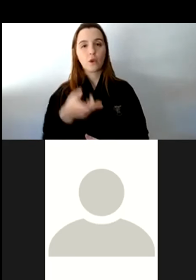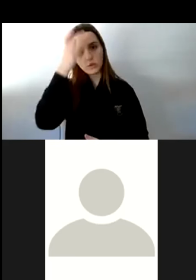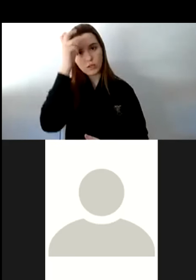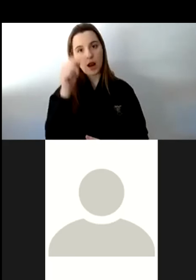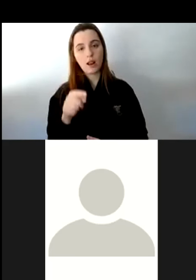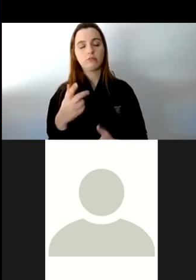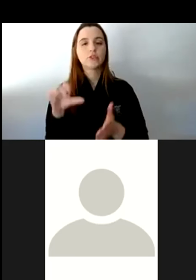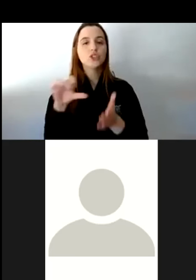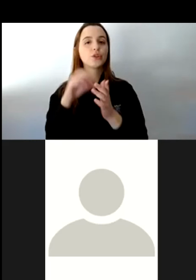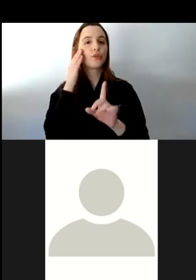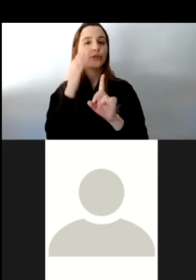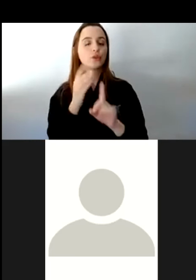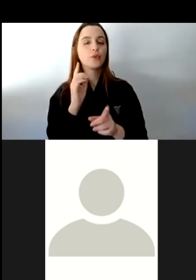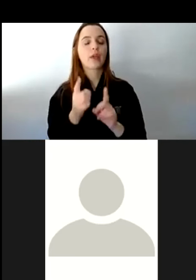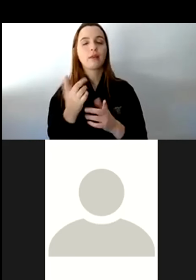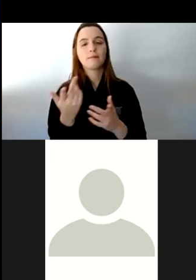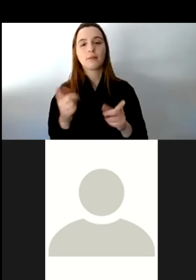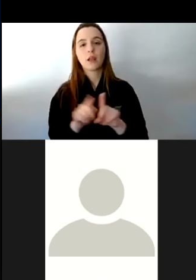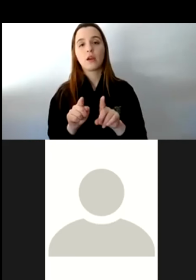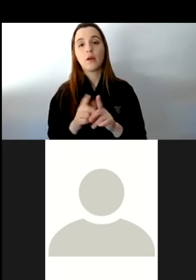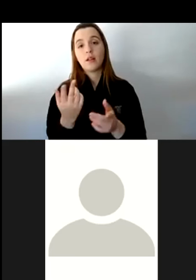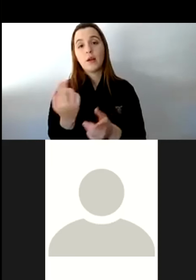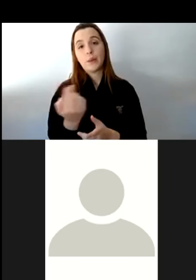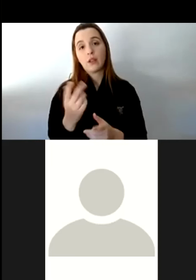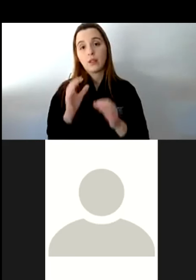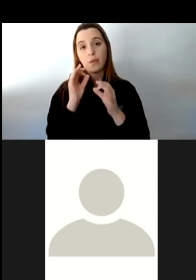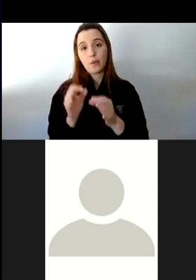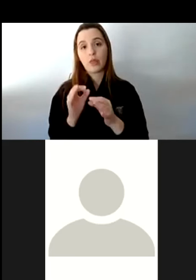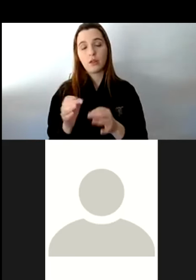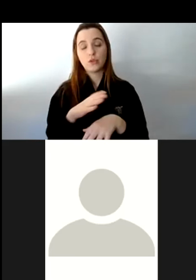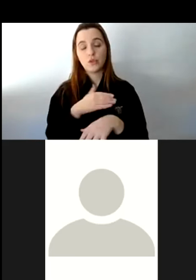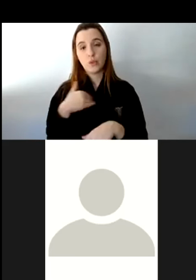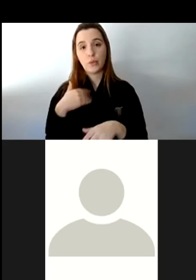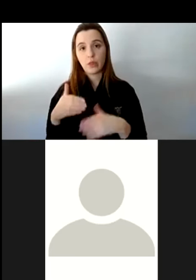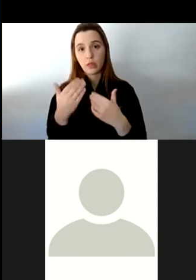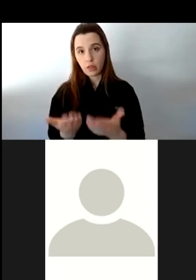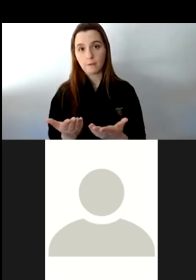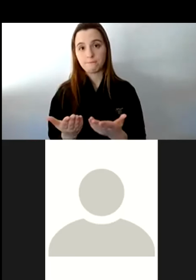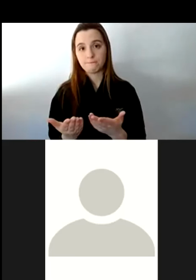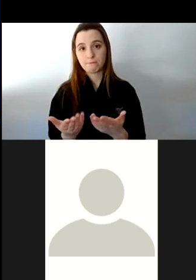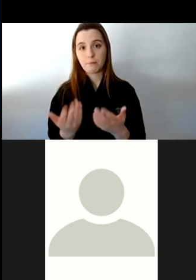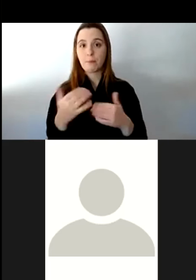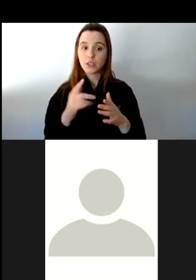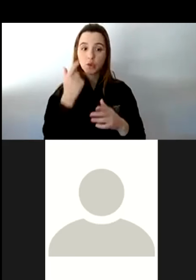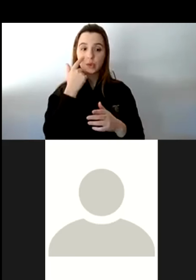os centros de referência são unidades prestadoras de cuidados de saúde com reconhecido conhecimento técnico